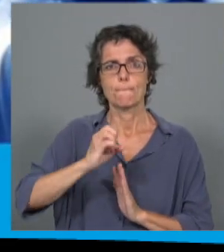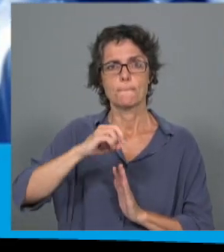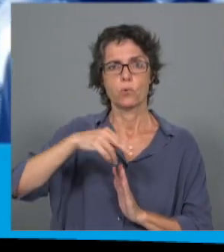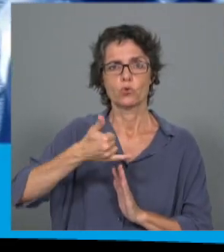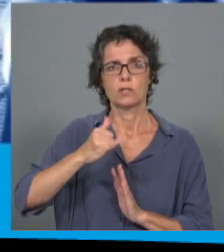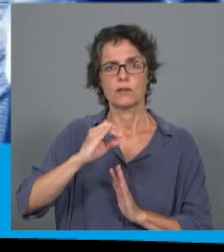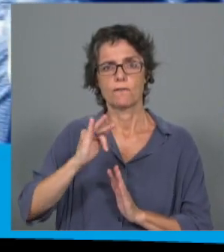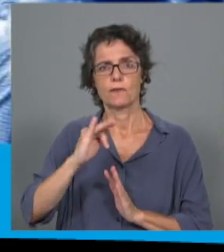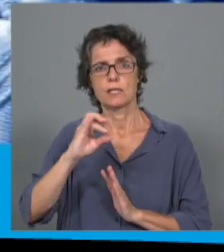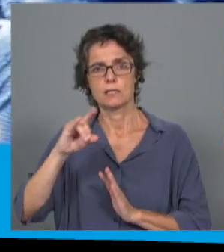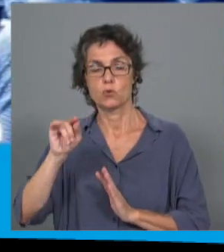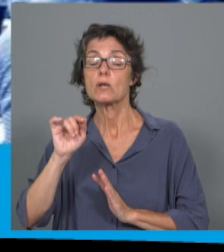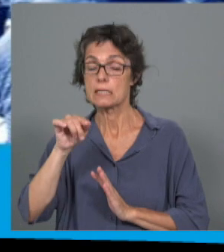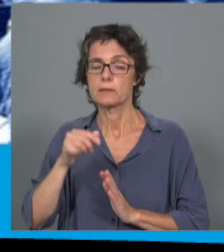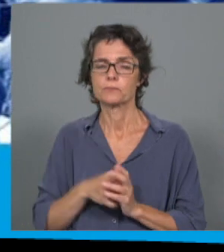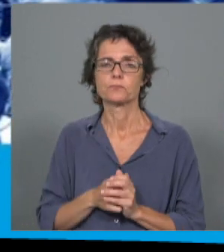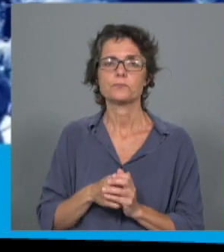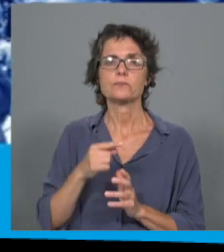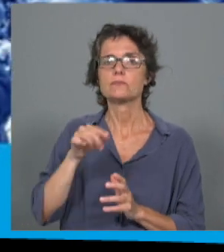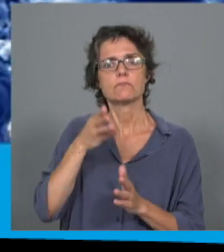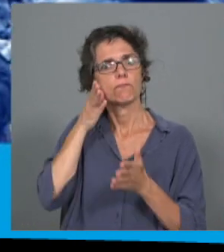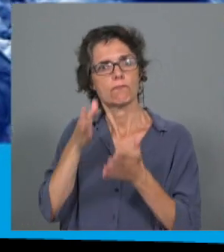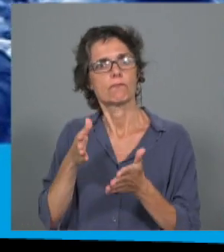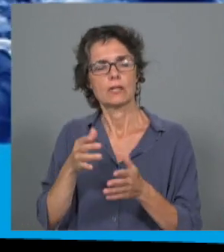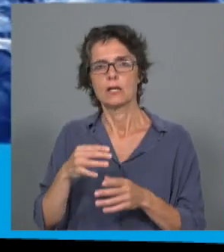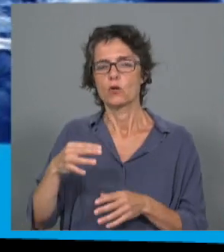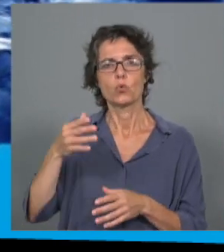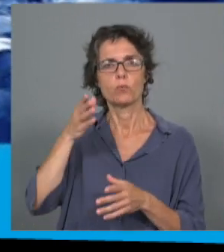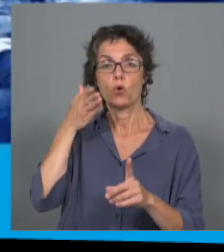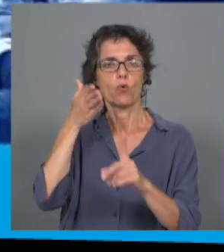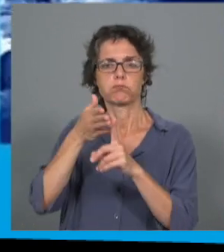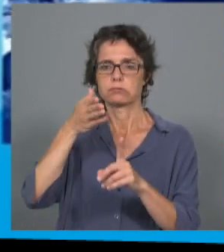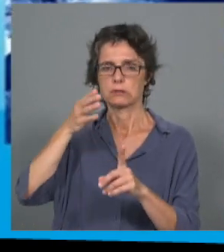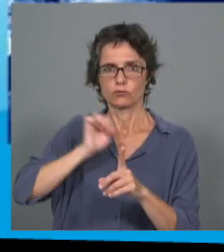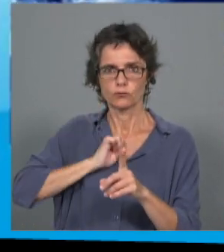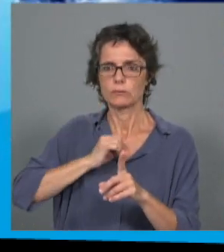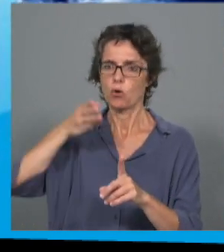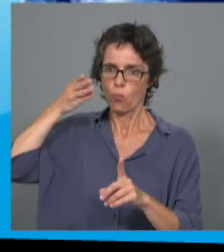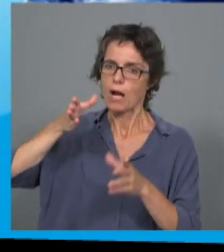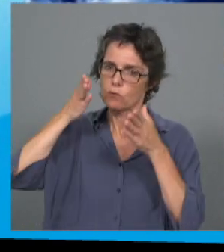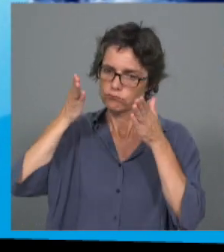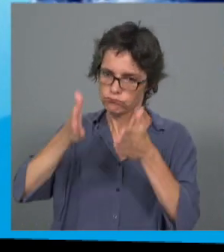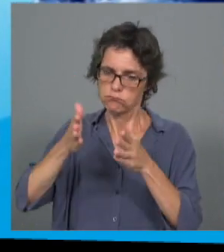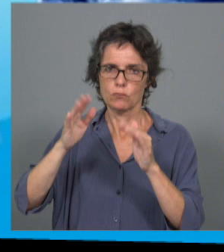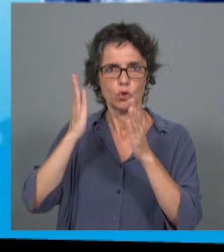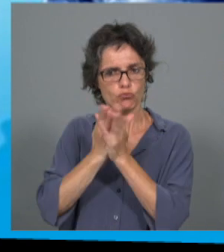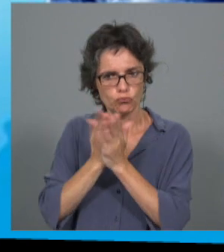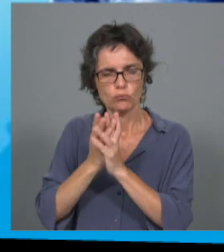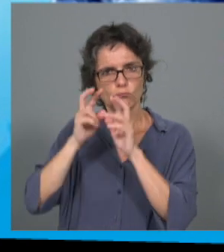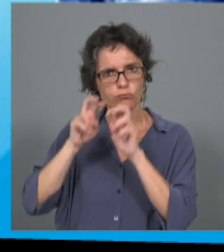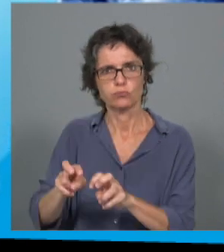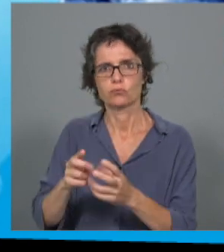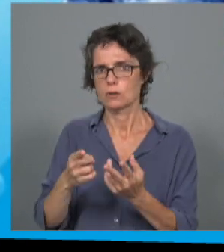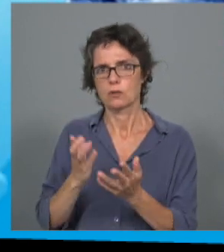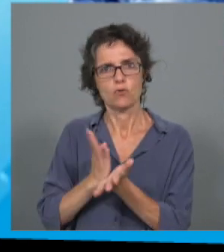Roma, é que estamos focados a 100%, não temos outra nomeação, nem outra colaboração a não ser o estudo, um